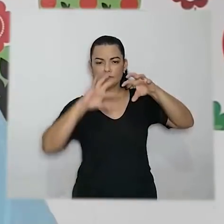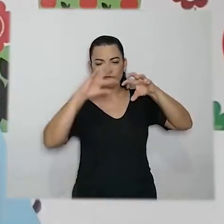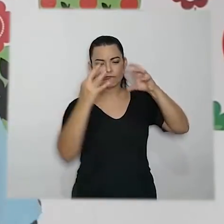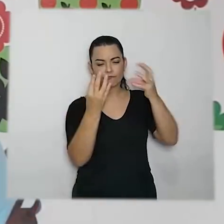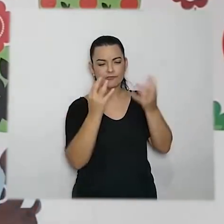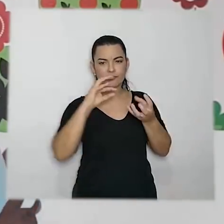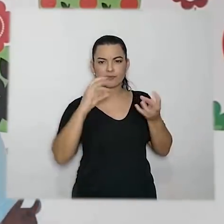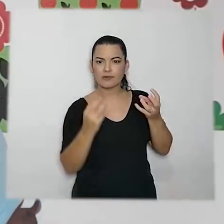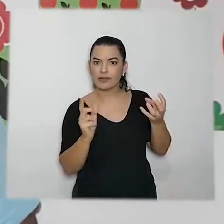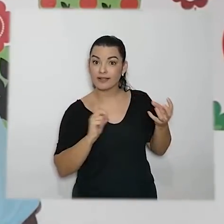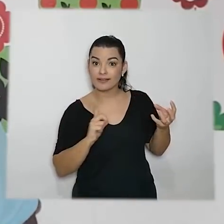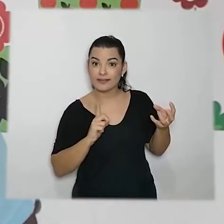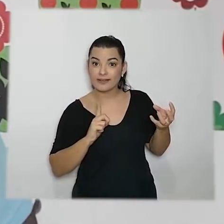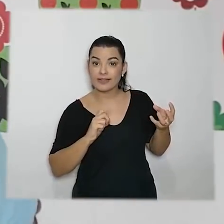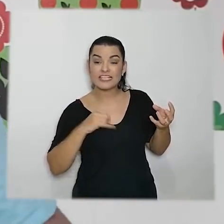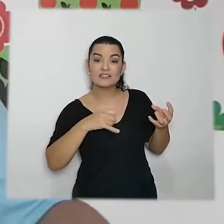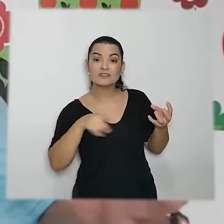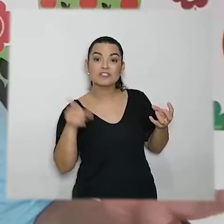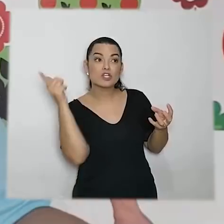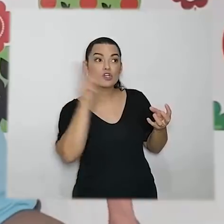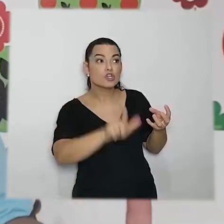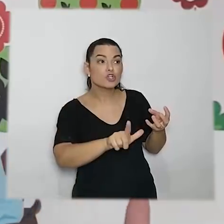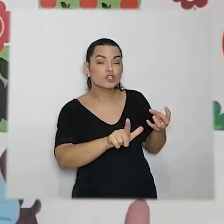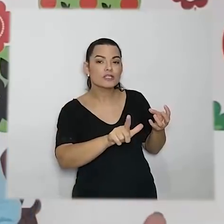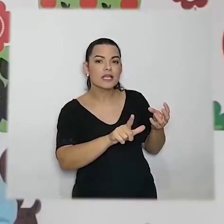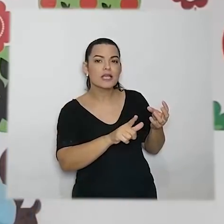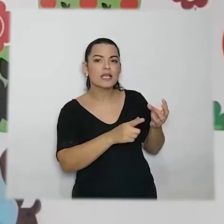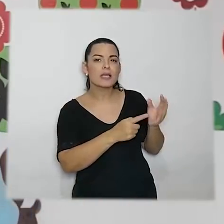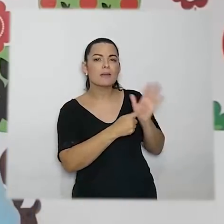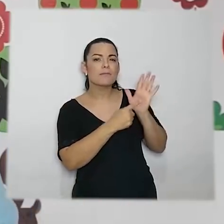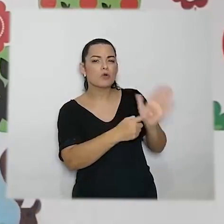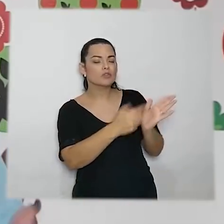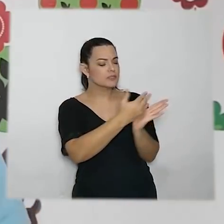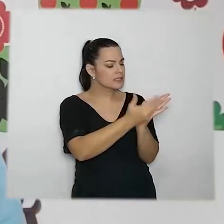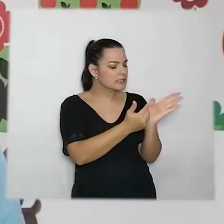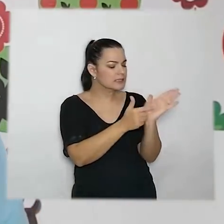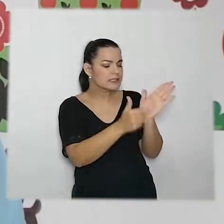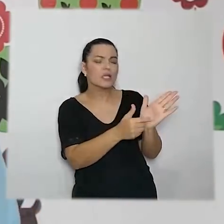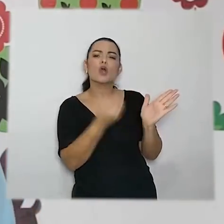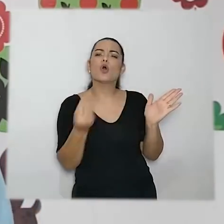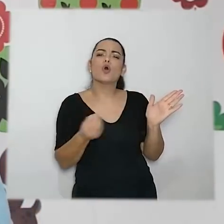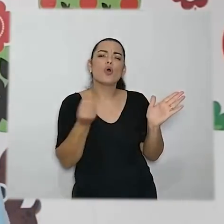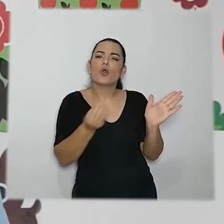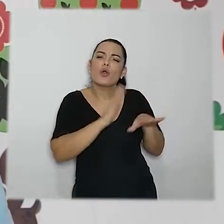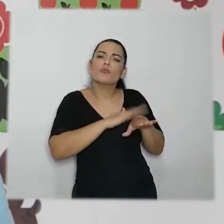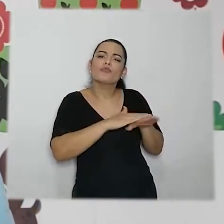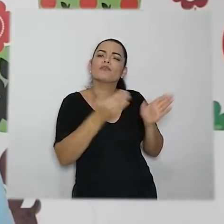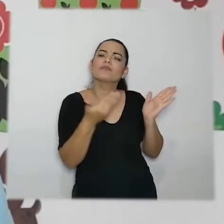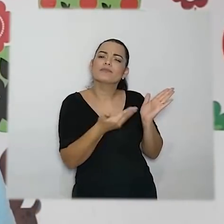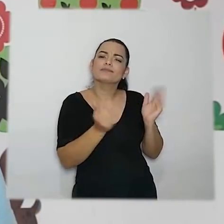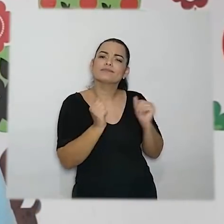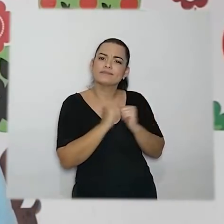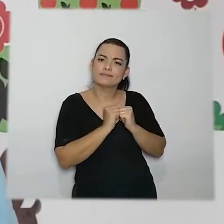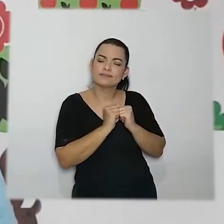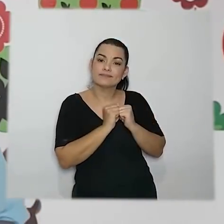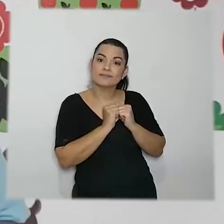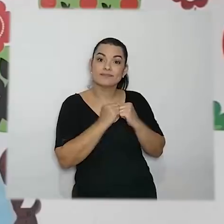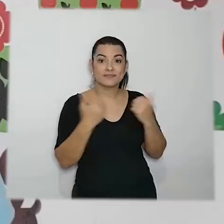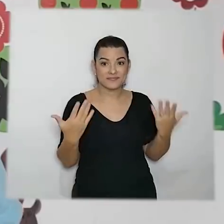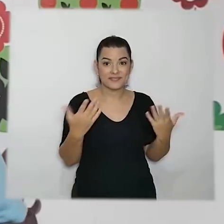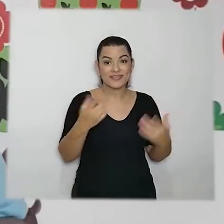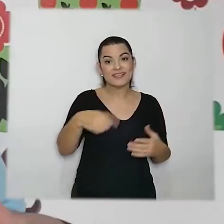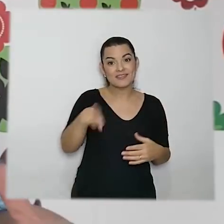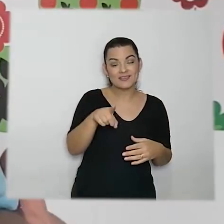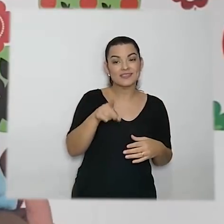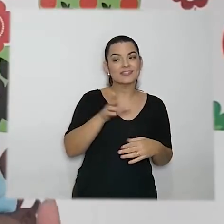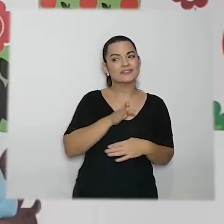jeitão. Se você pudesse representar ele agora, como você faria essa representação? Então, você